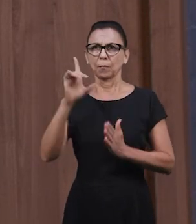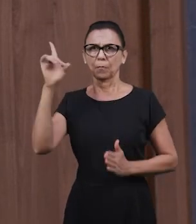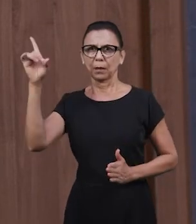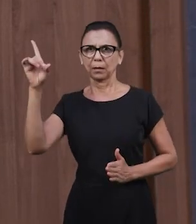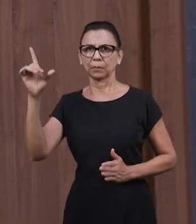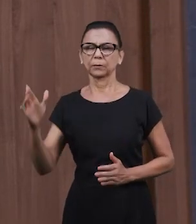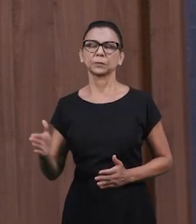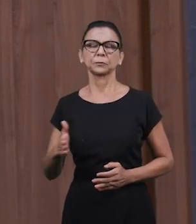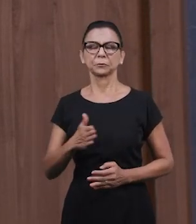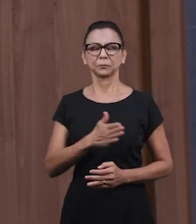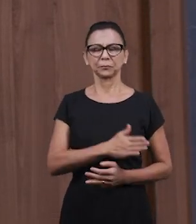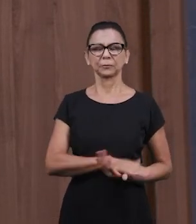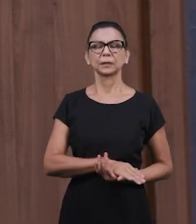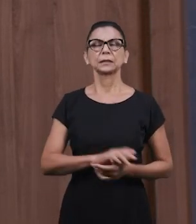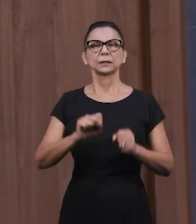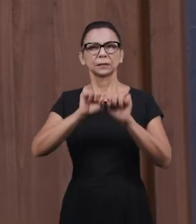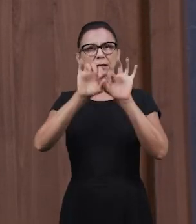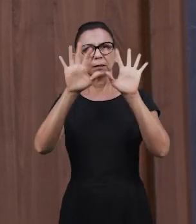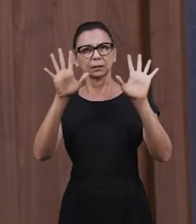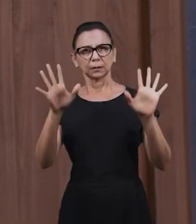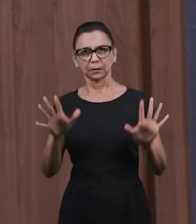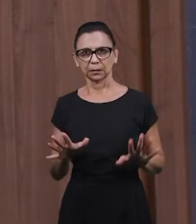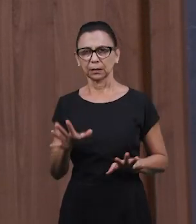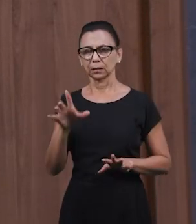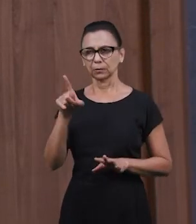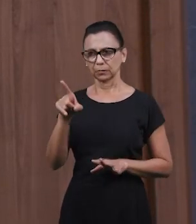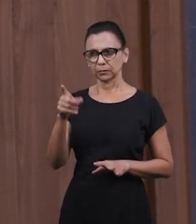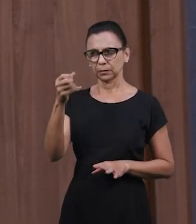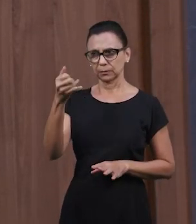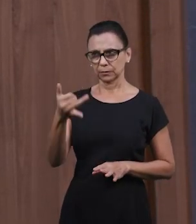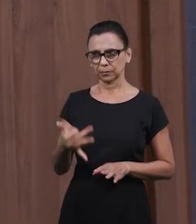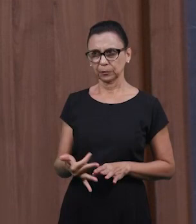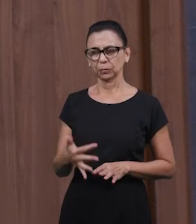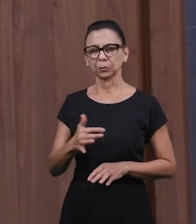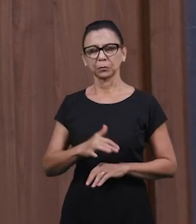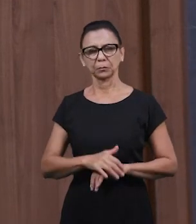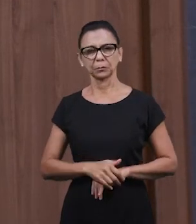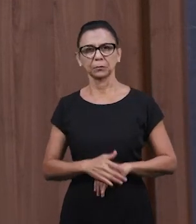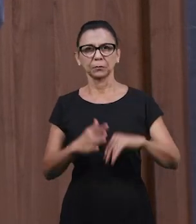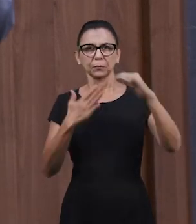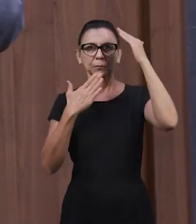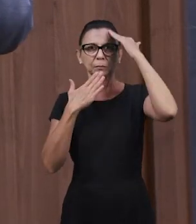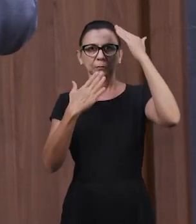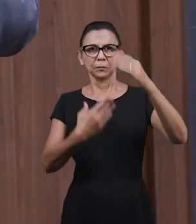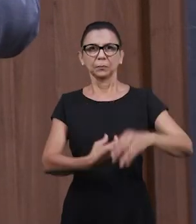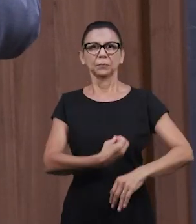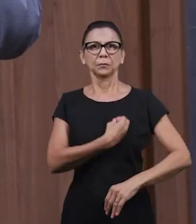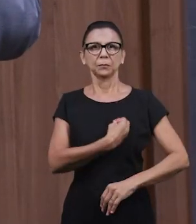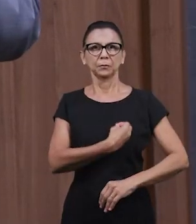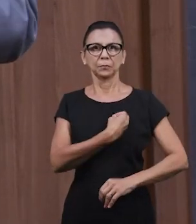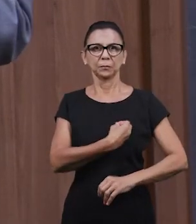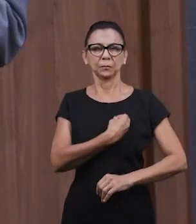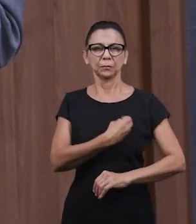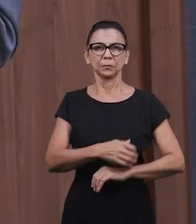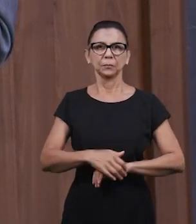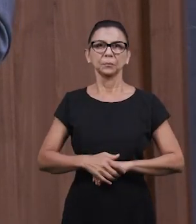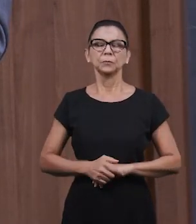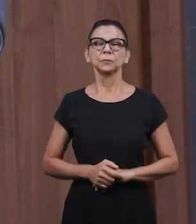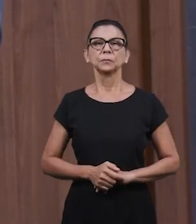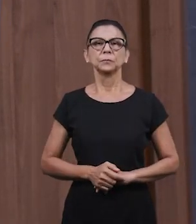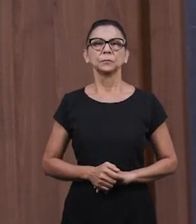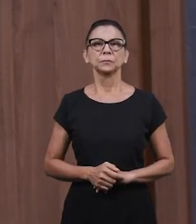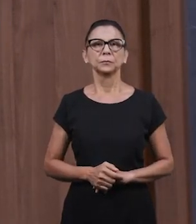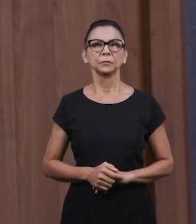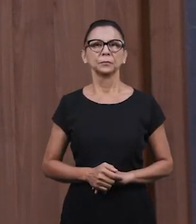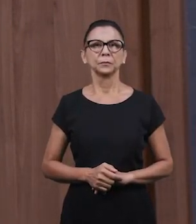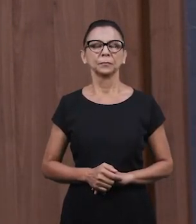mas na verdade ficou muito bem esclarecido aquilo que você quis dizer. Obrigado pela sua participação. Partimos agora para a sétima